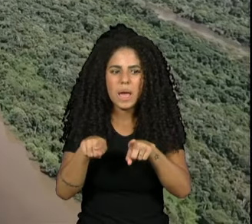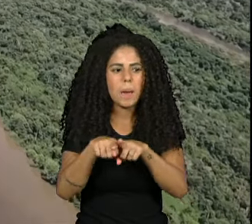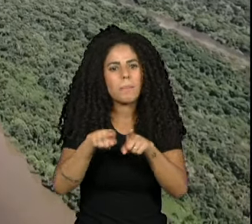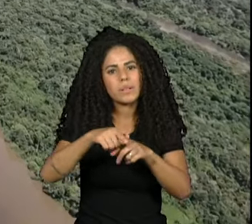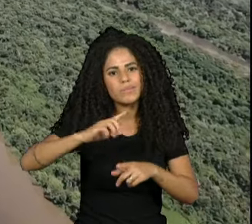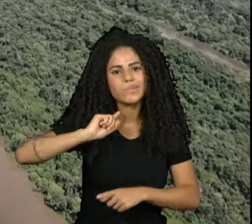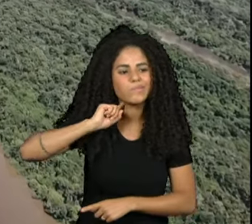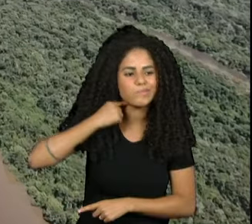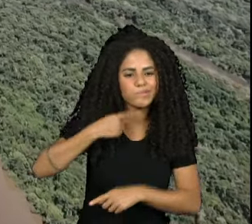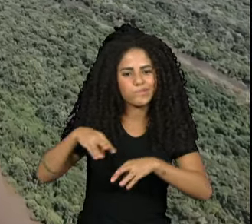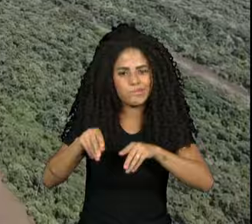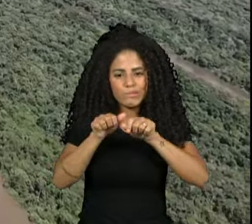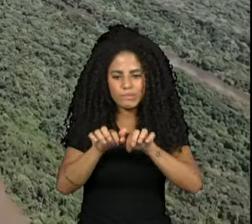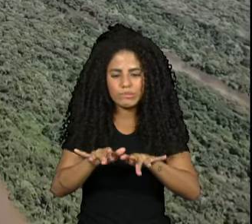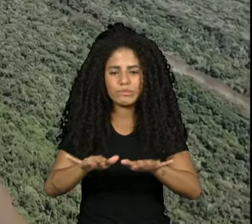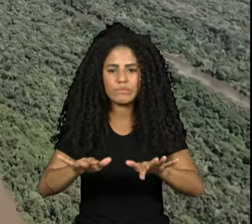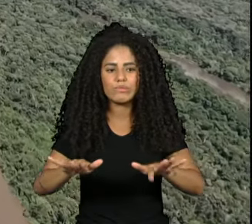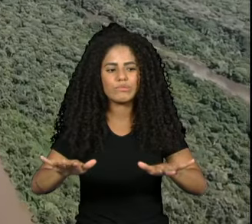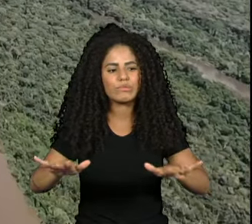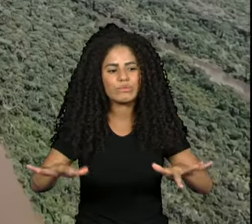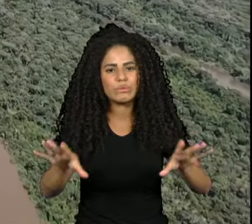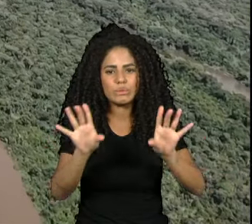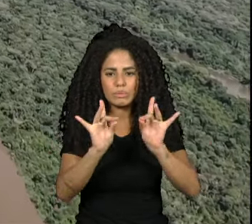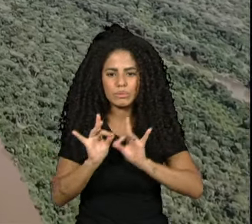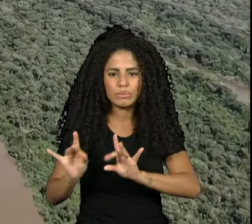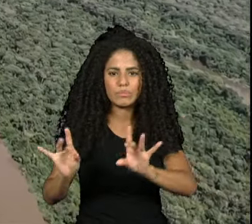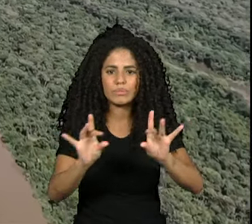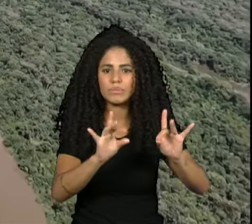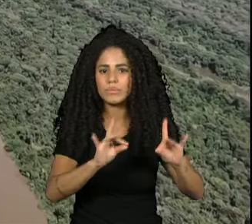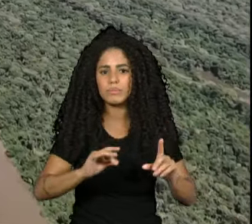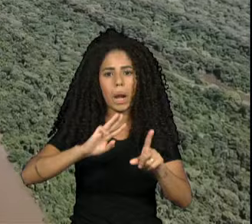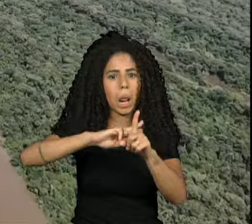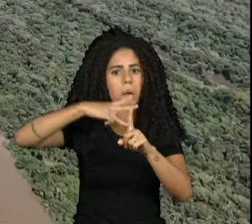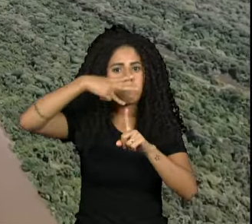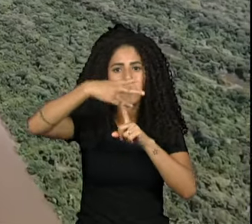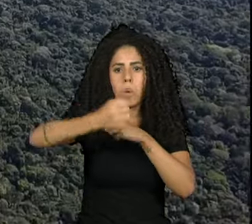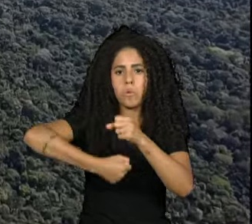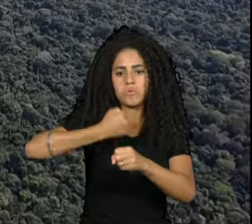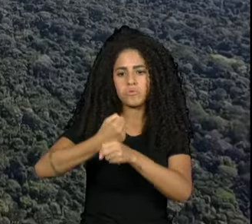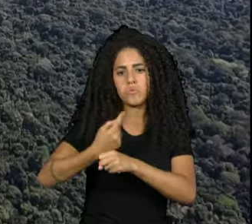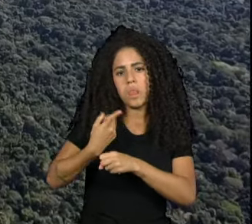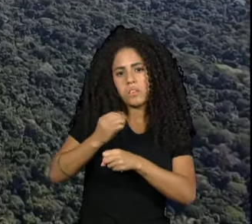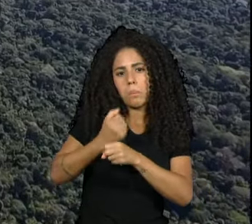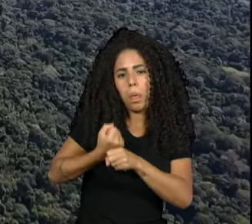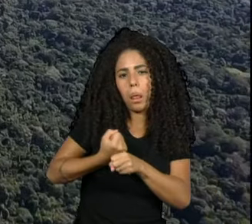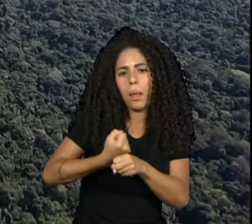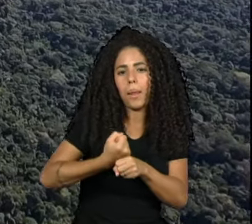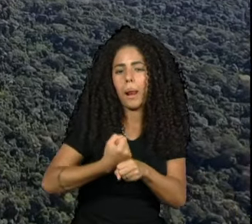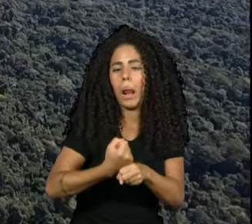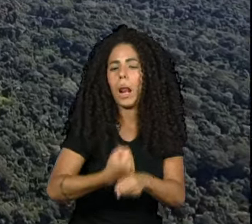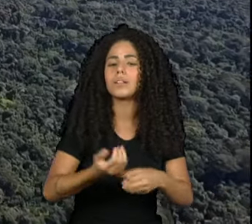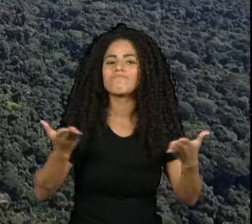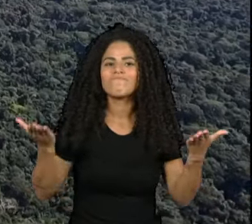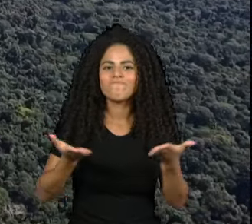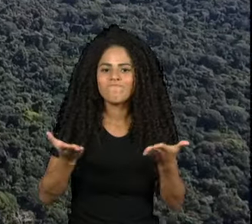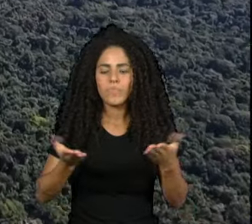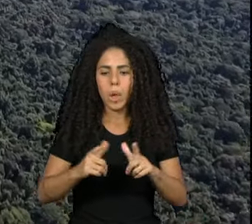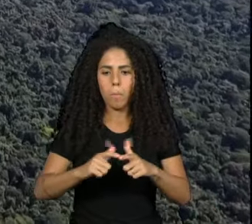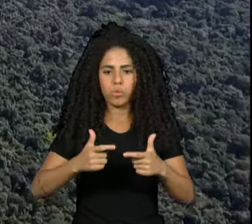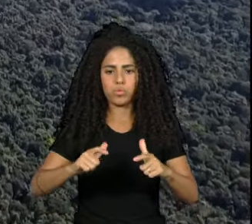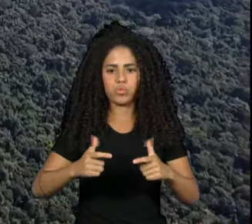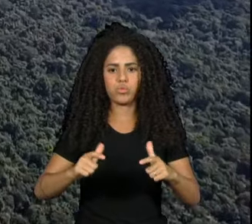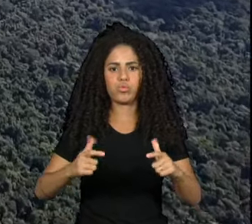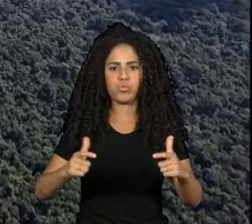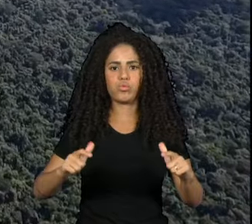nota técnica diz que a atividade triplicou nos últimos 10 anos. Hoje, ocupa uma área do tamanho de